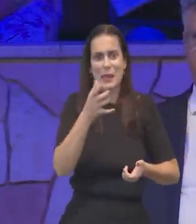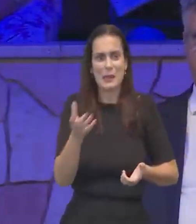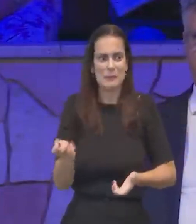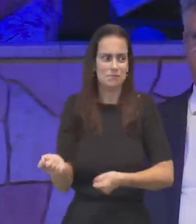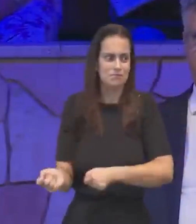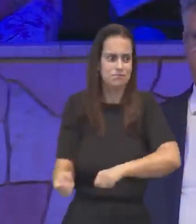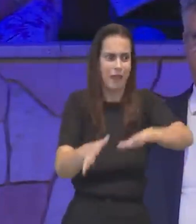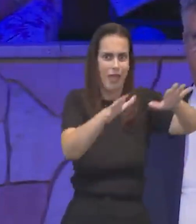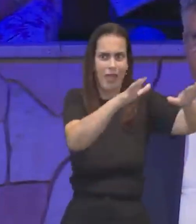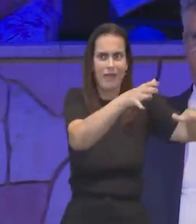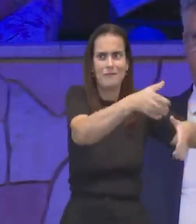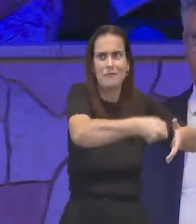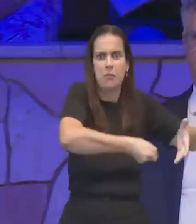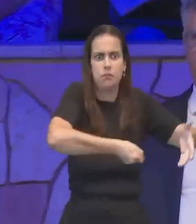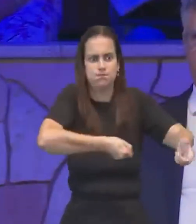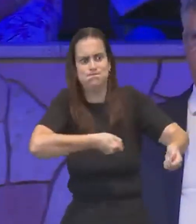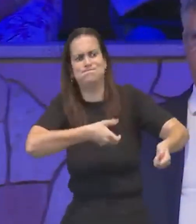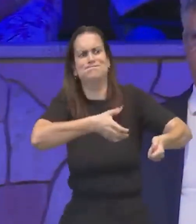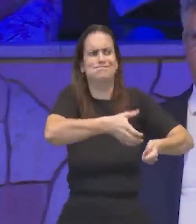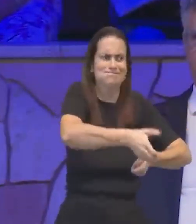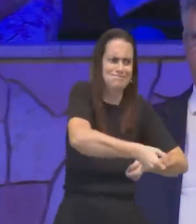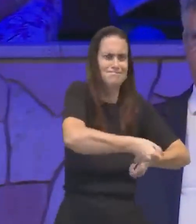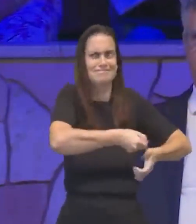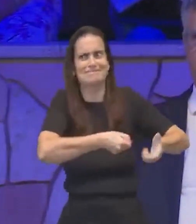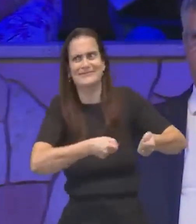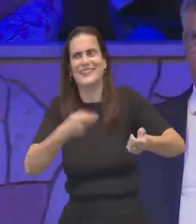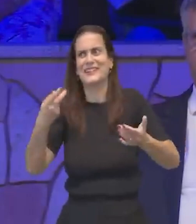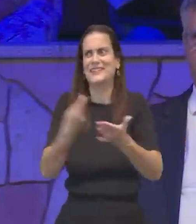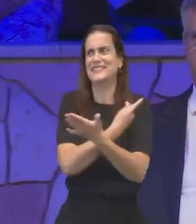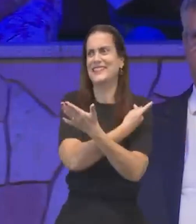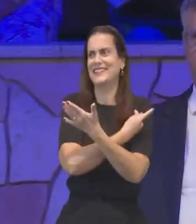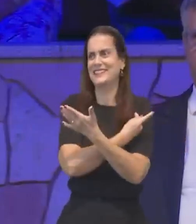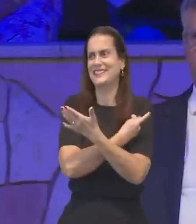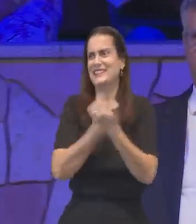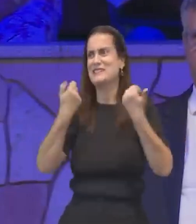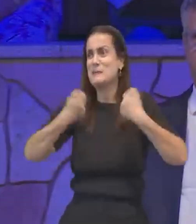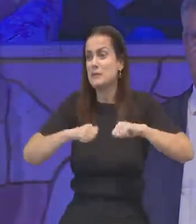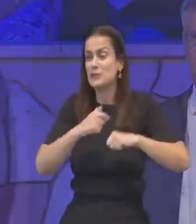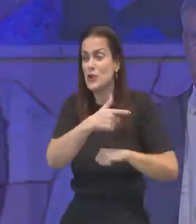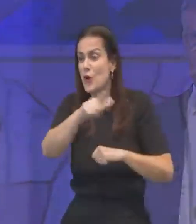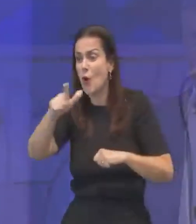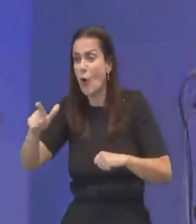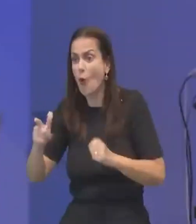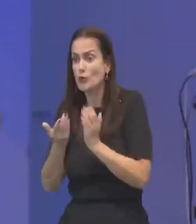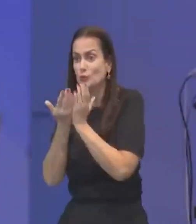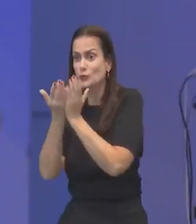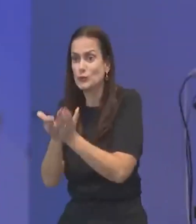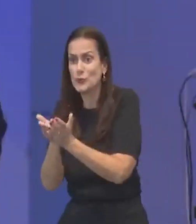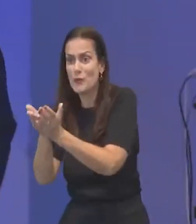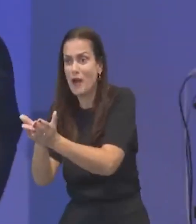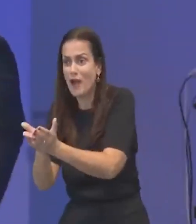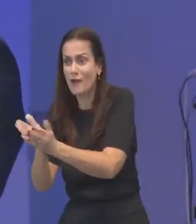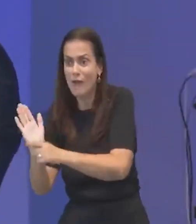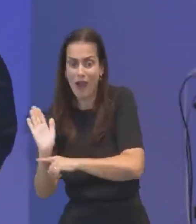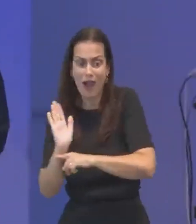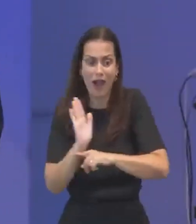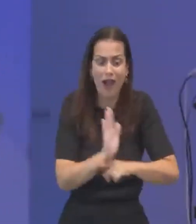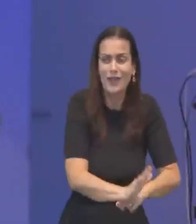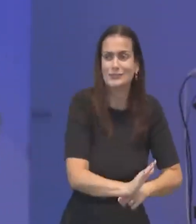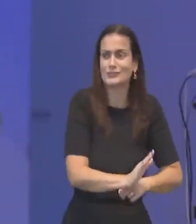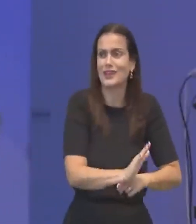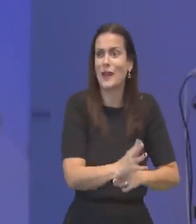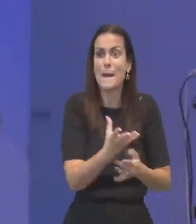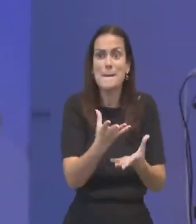acontece, de tal forma que foi necessário que outros barcos, outros pescadores viessem ajudar.